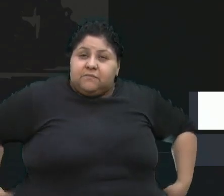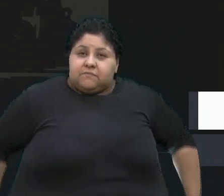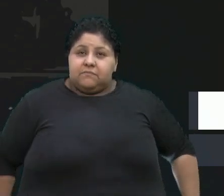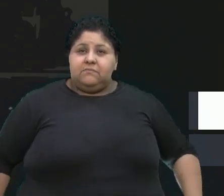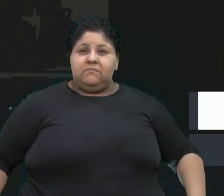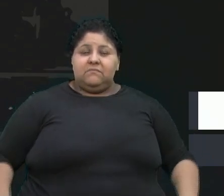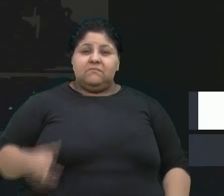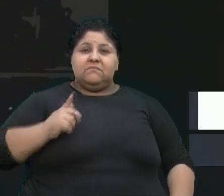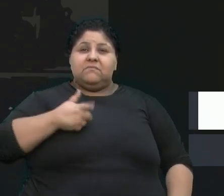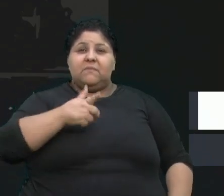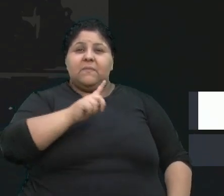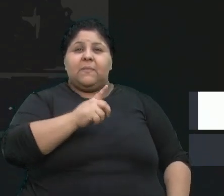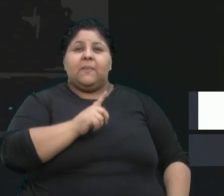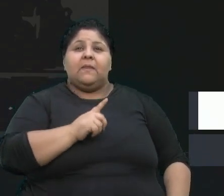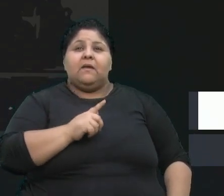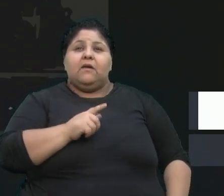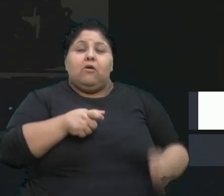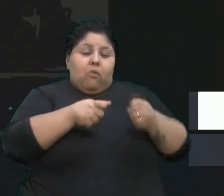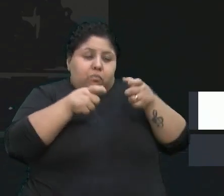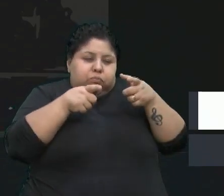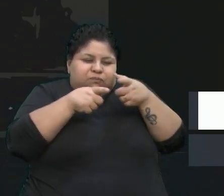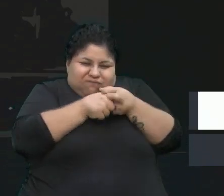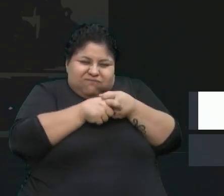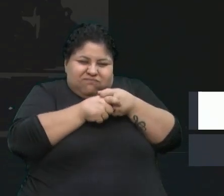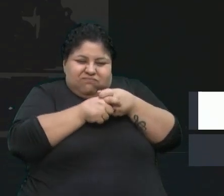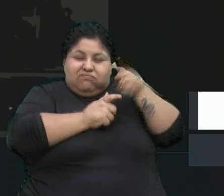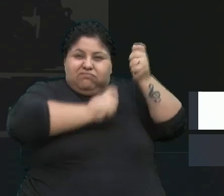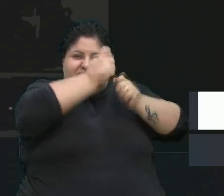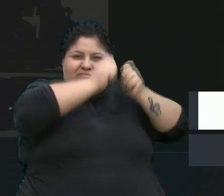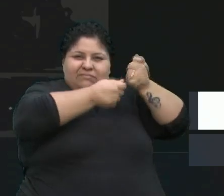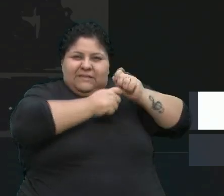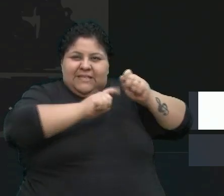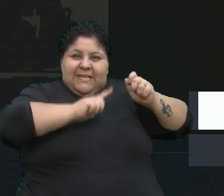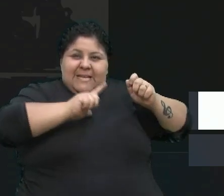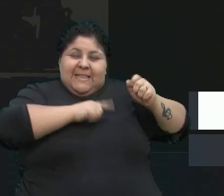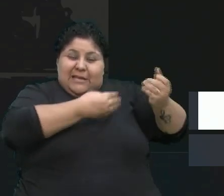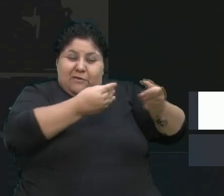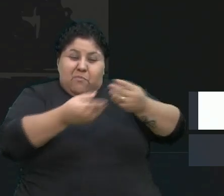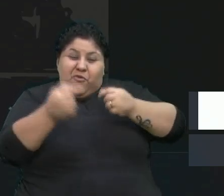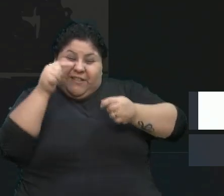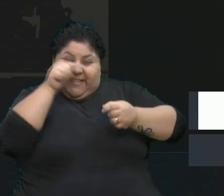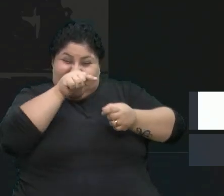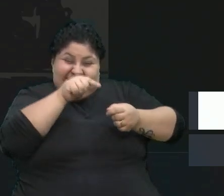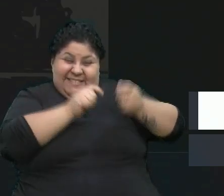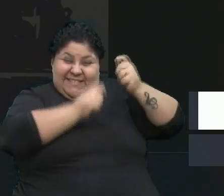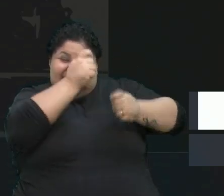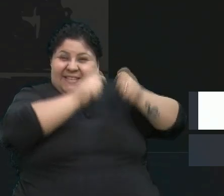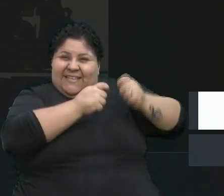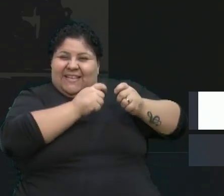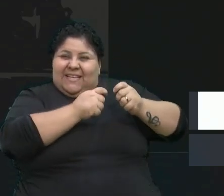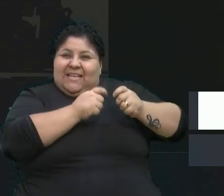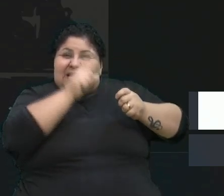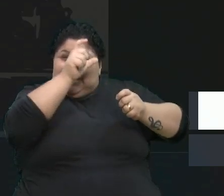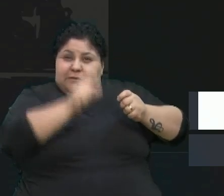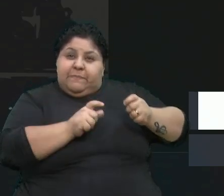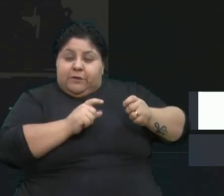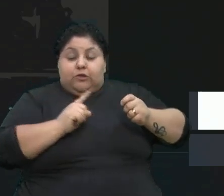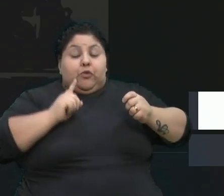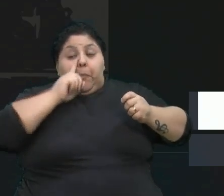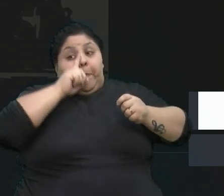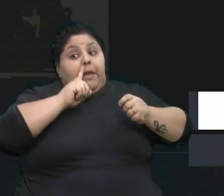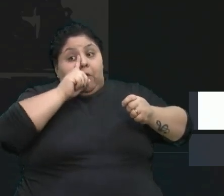um distrito industrial de Caxias do Sul, onde tem muitas indústrias, empresas, as pessoas correm um risco